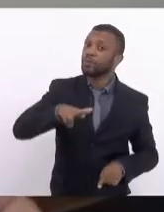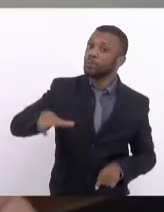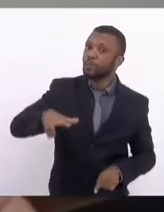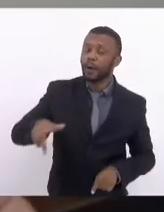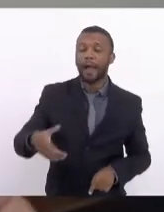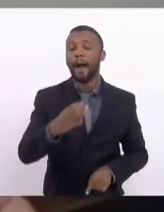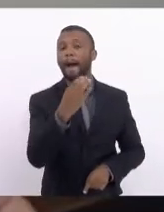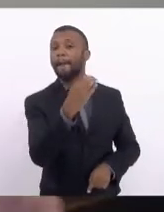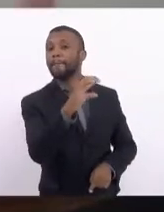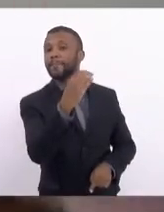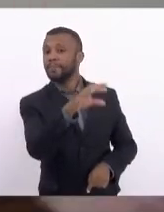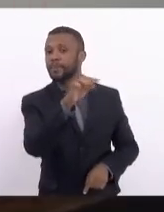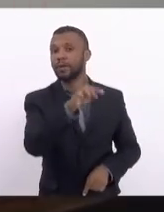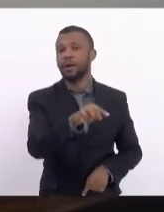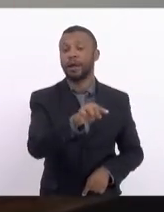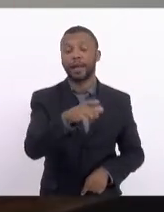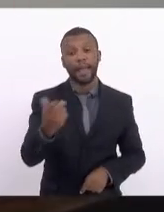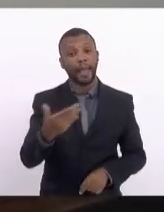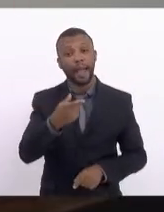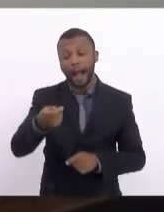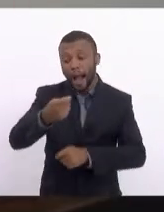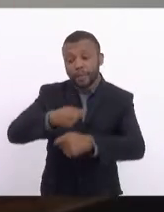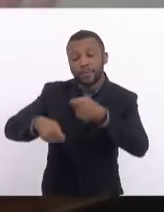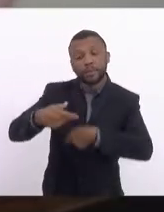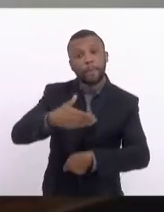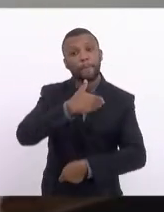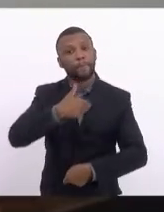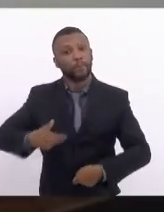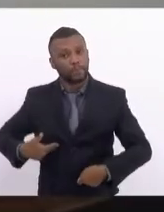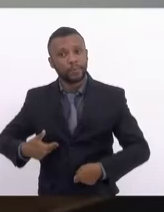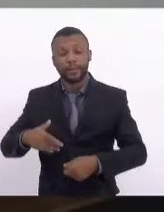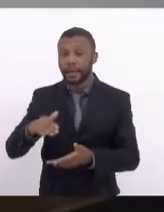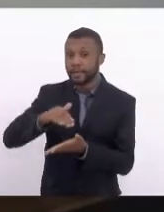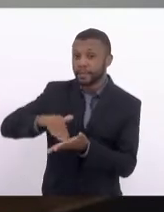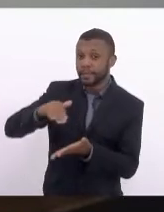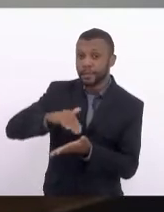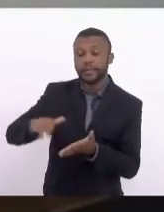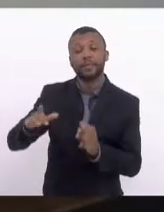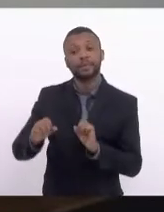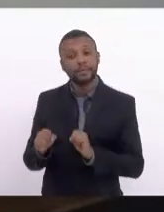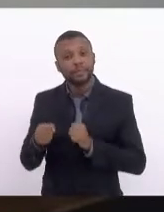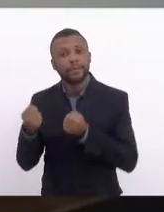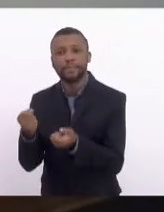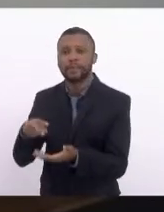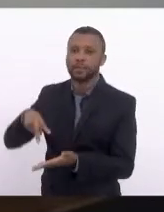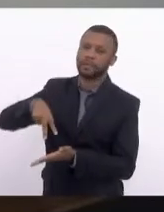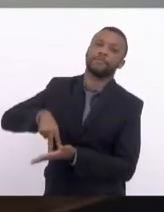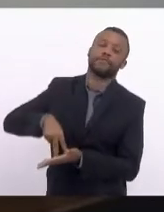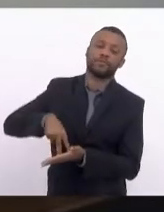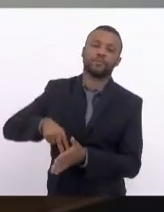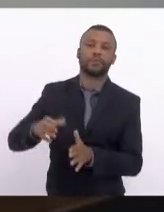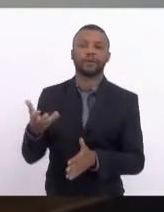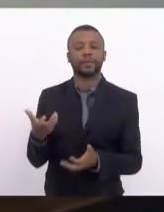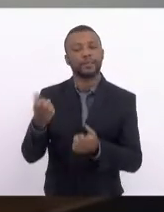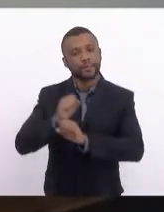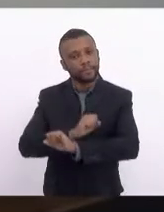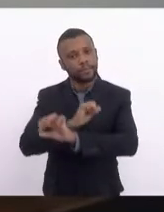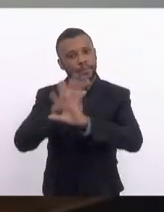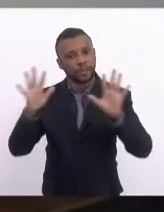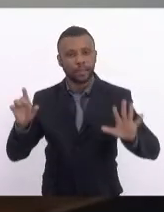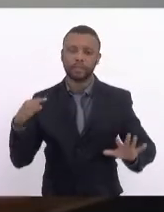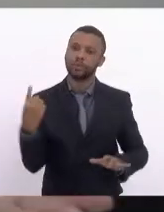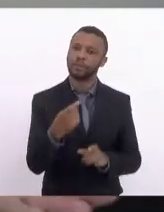Pública Estadual, no caso, a Secretaria de Defesa Civil. Então, eu queria deixar isso muito claro, porque nós estamos preocupados, que